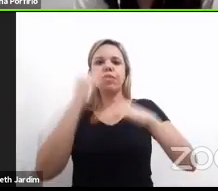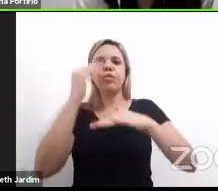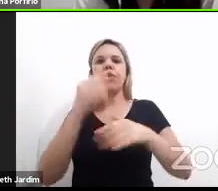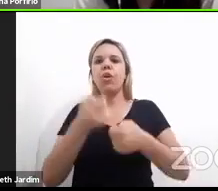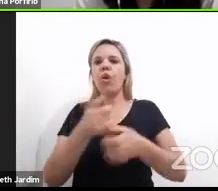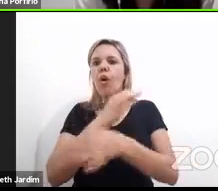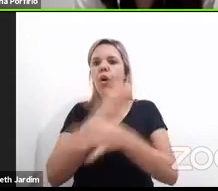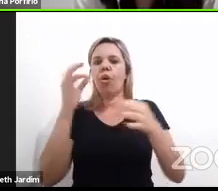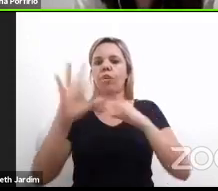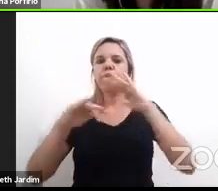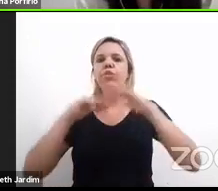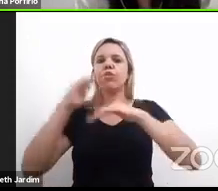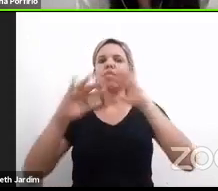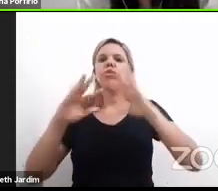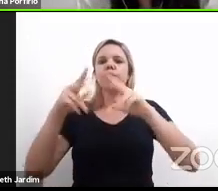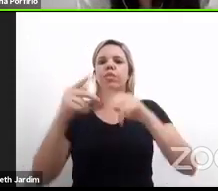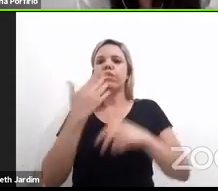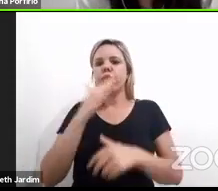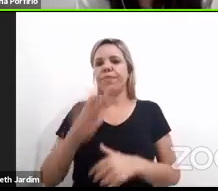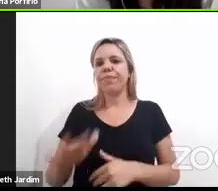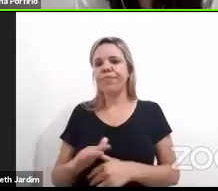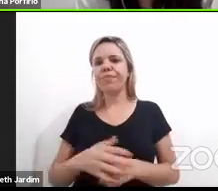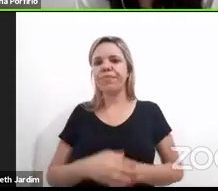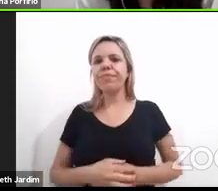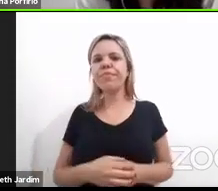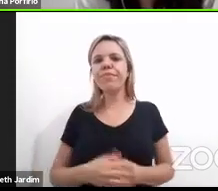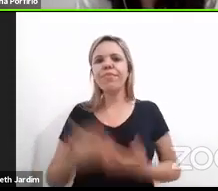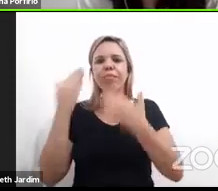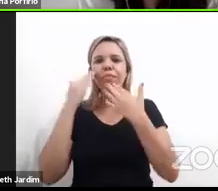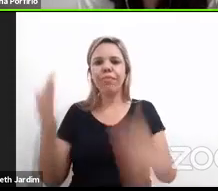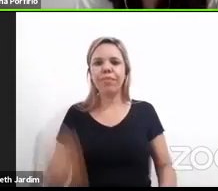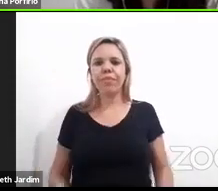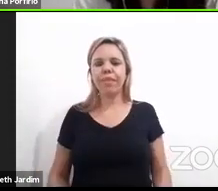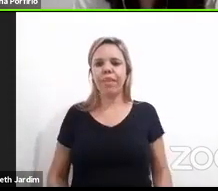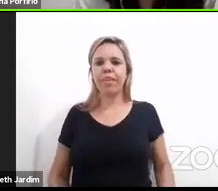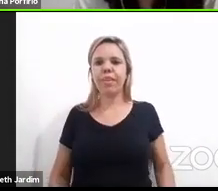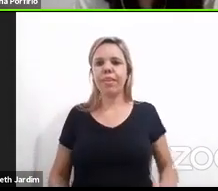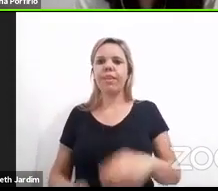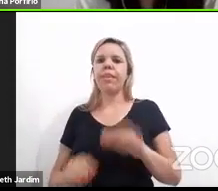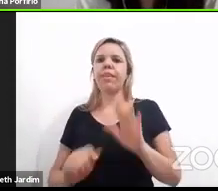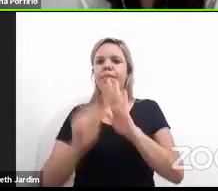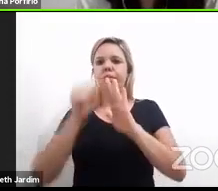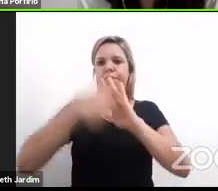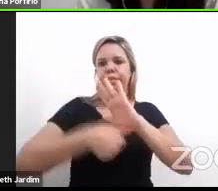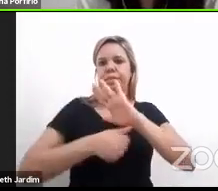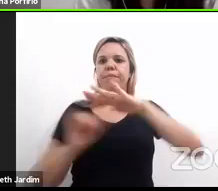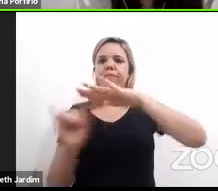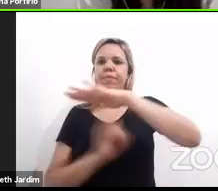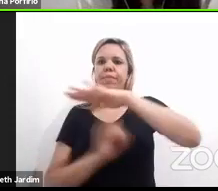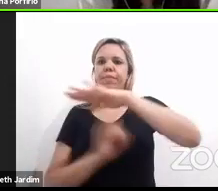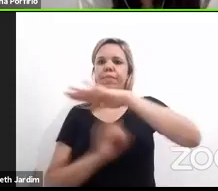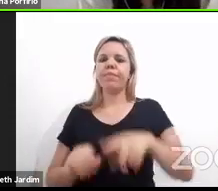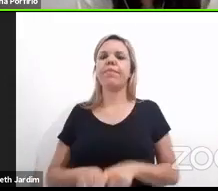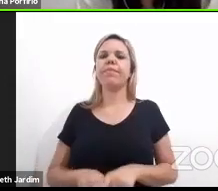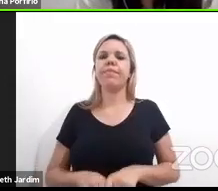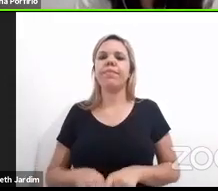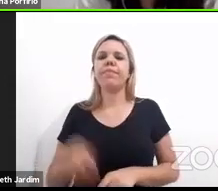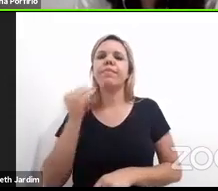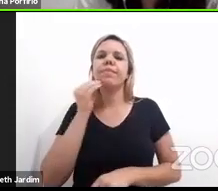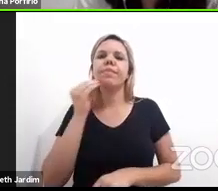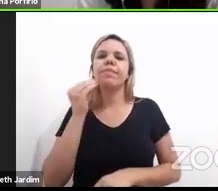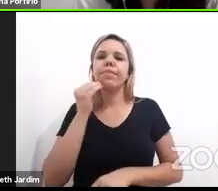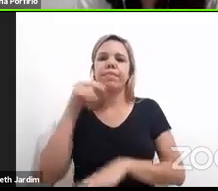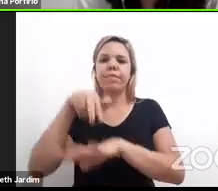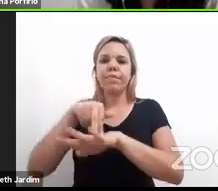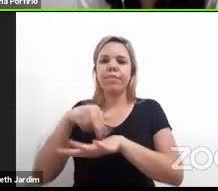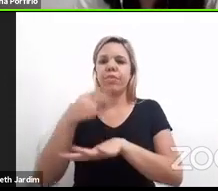as crianças. Então, desde já eu quero agradecer à Fundação Síndrome de Down também pela oportunidade de estar